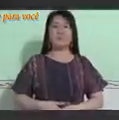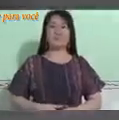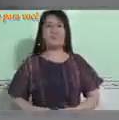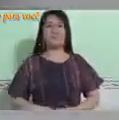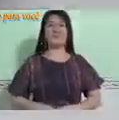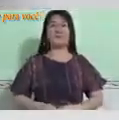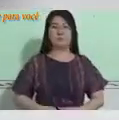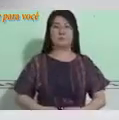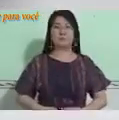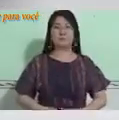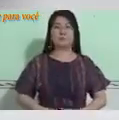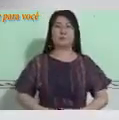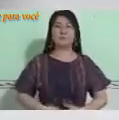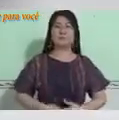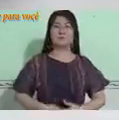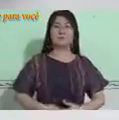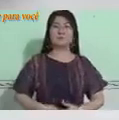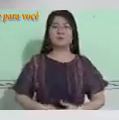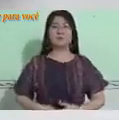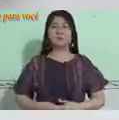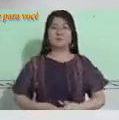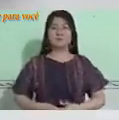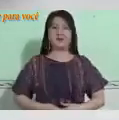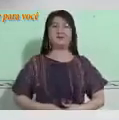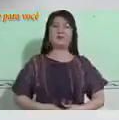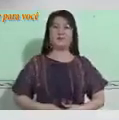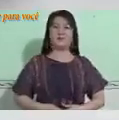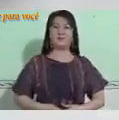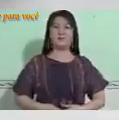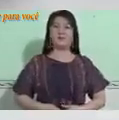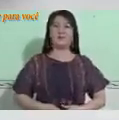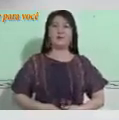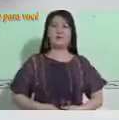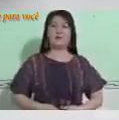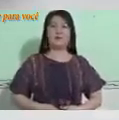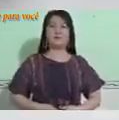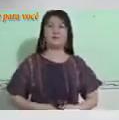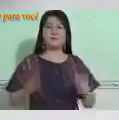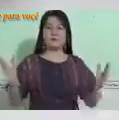COMOFAZER puxa o soro ou a mistura de água mineral para o interior da seringa.